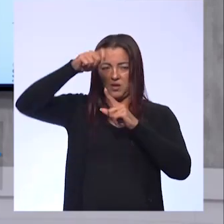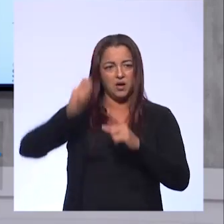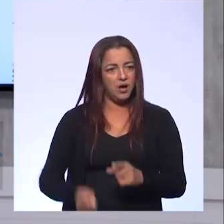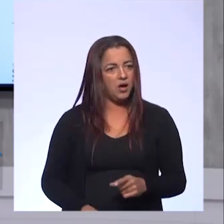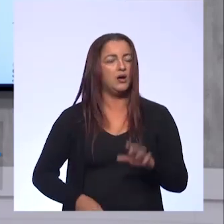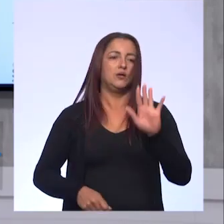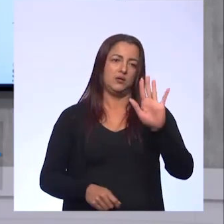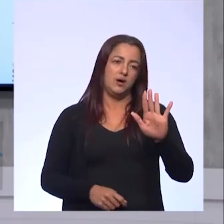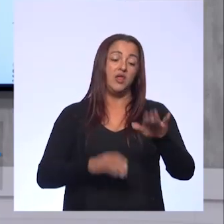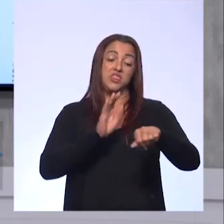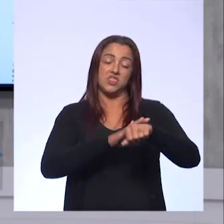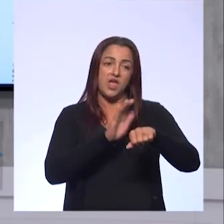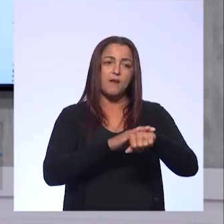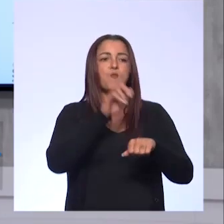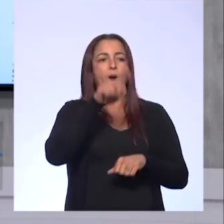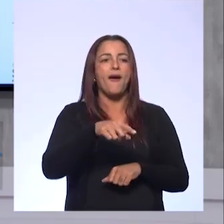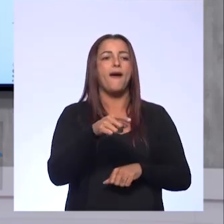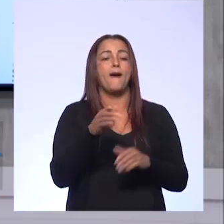período